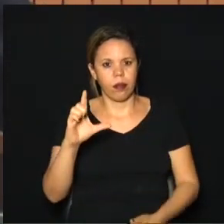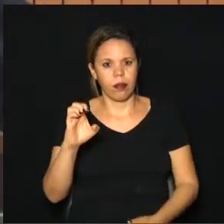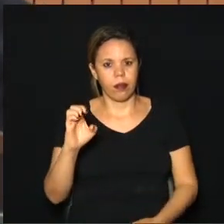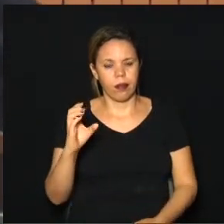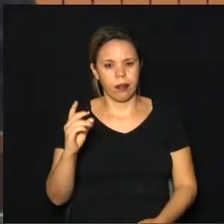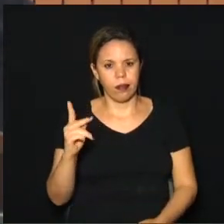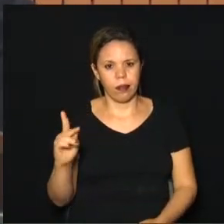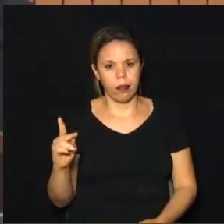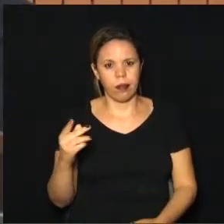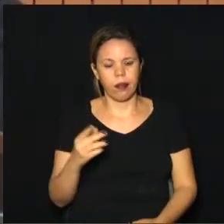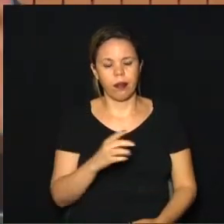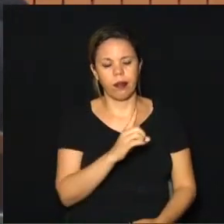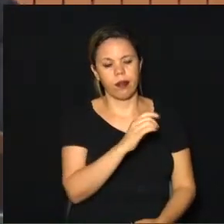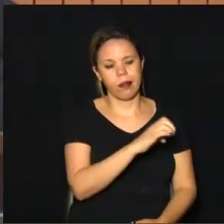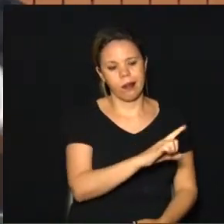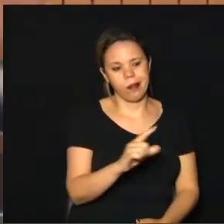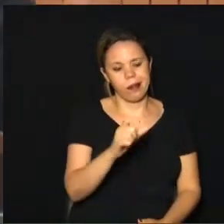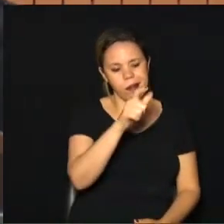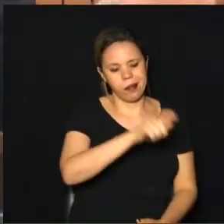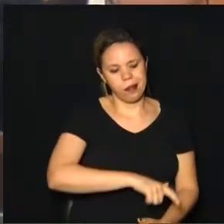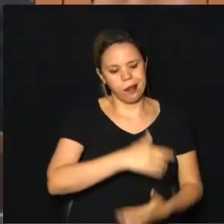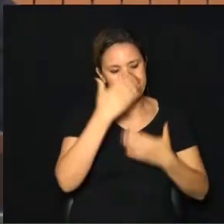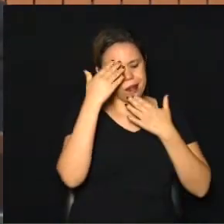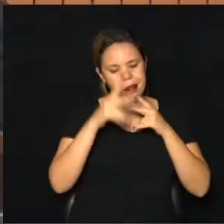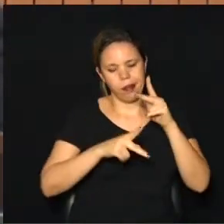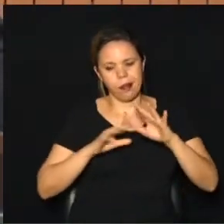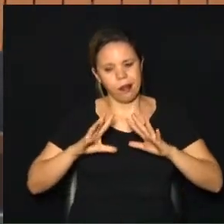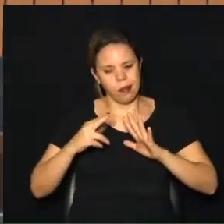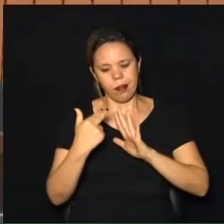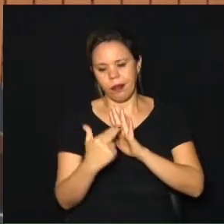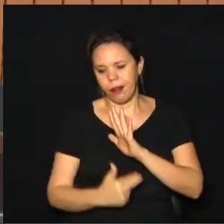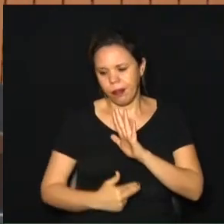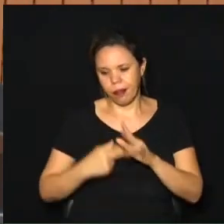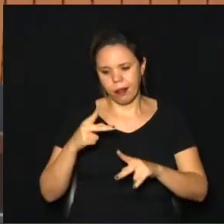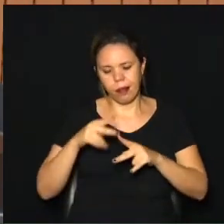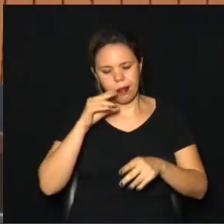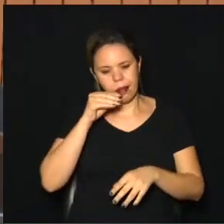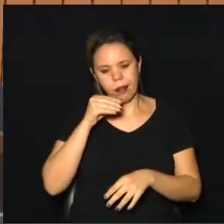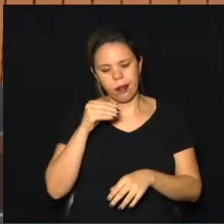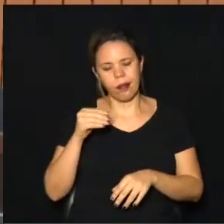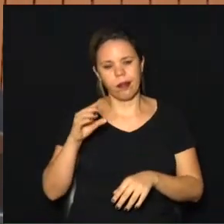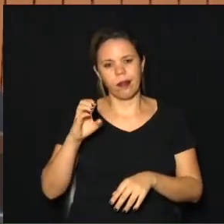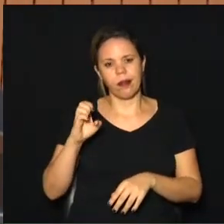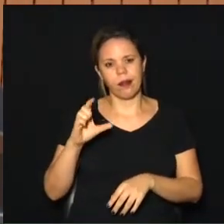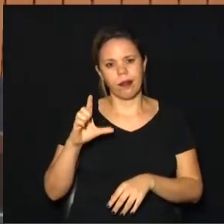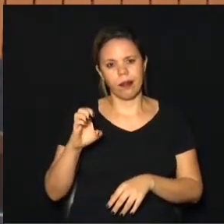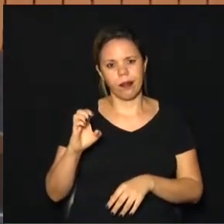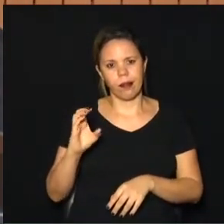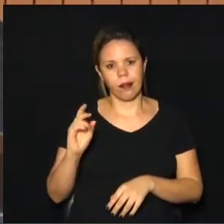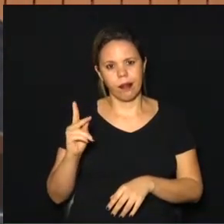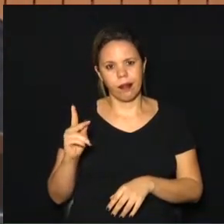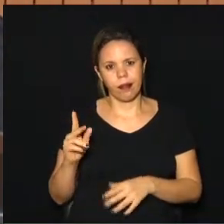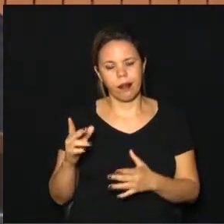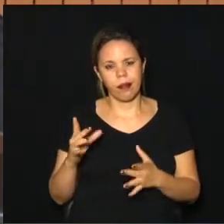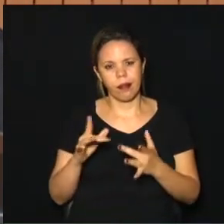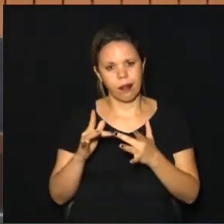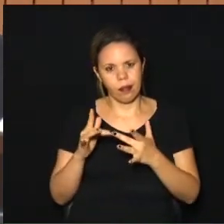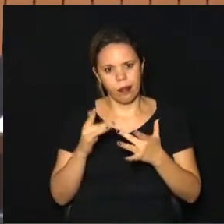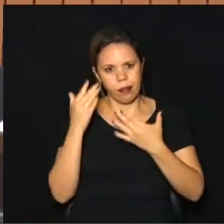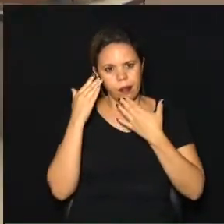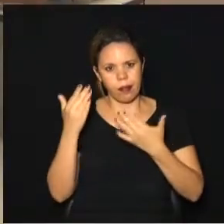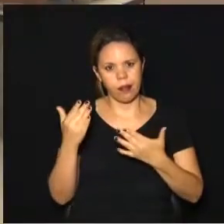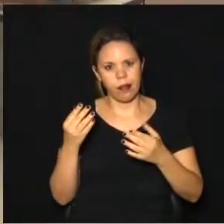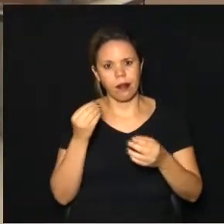Muito obrigado, na sua pessoa, na Bruna, na Tamires, na Nelly, né, pelo contato, sempre bastante cordial. Muito obrigado